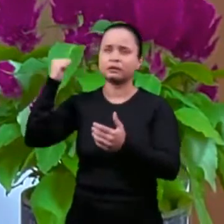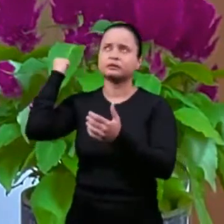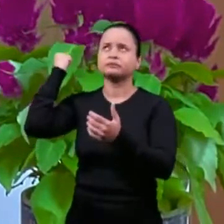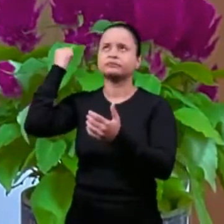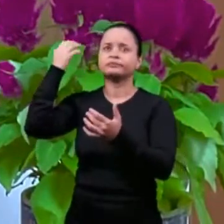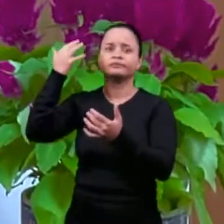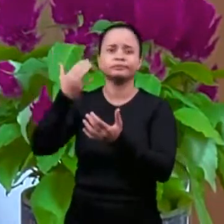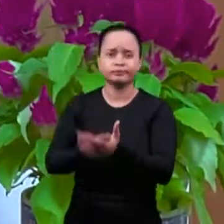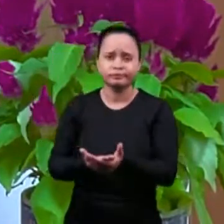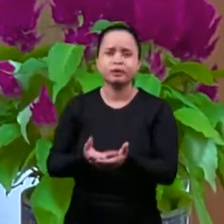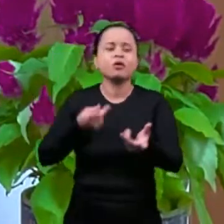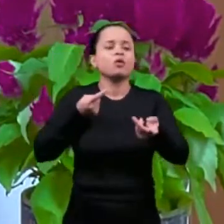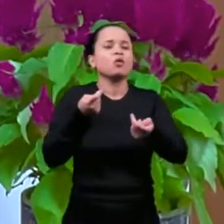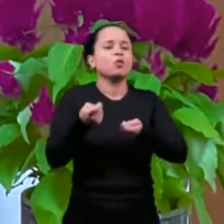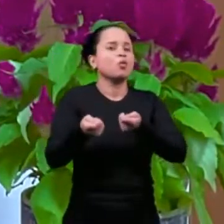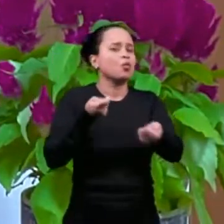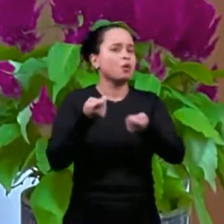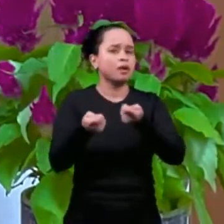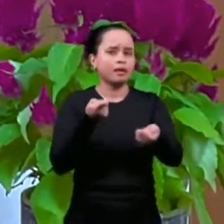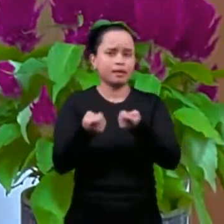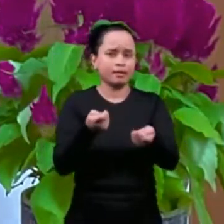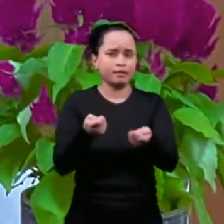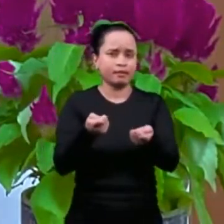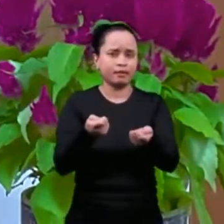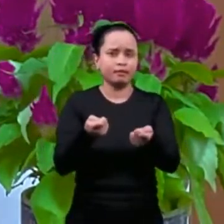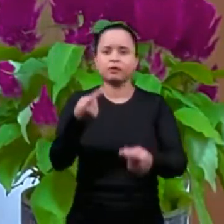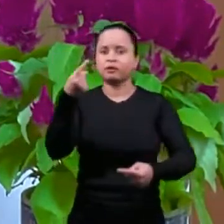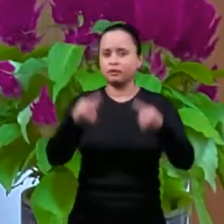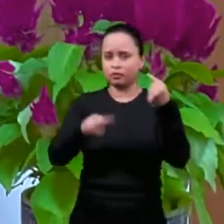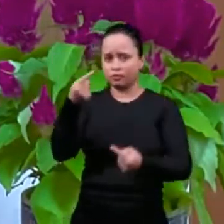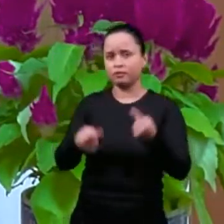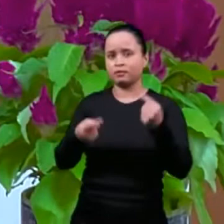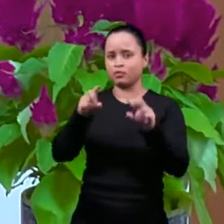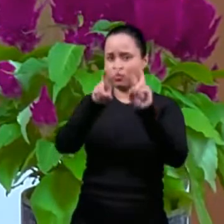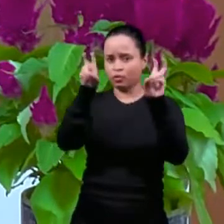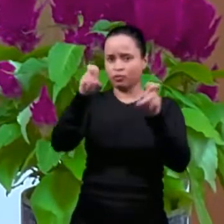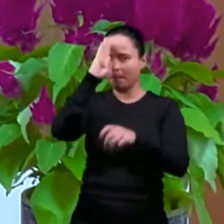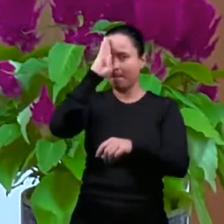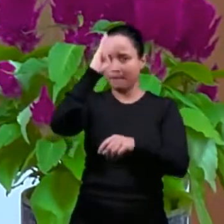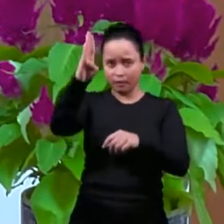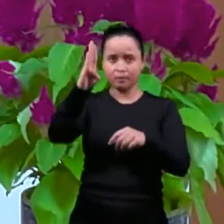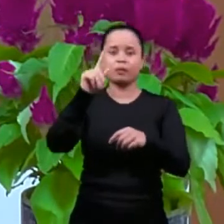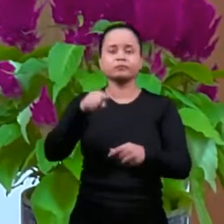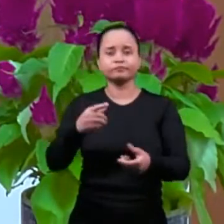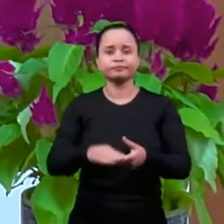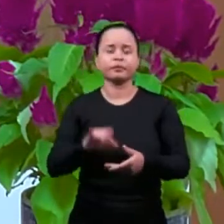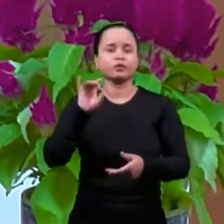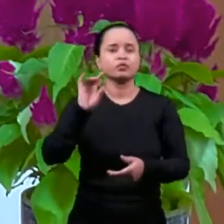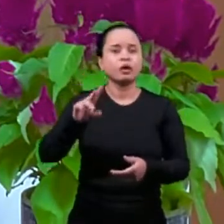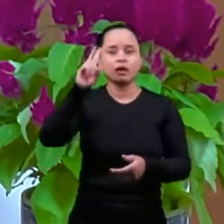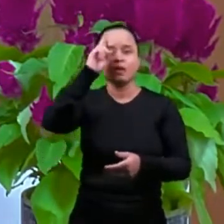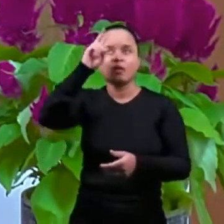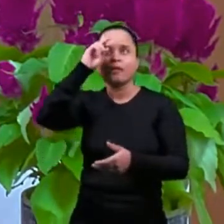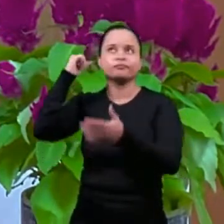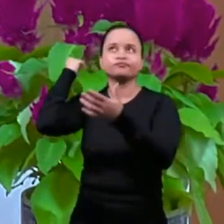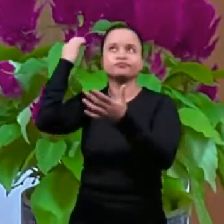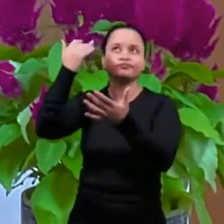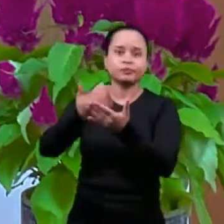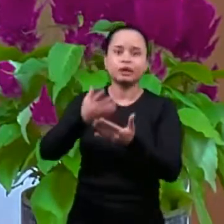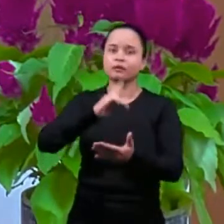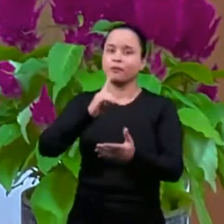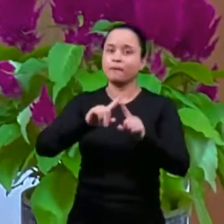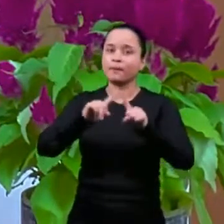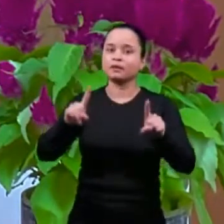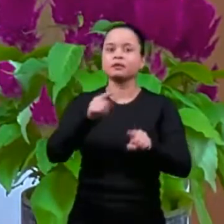dominava as discussões daquela época. Não somente os estoicos, mas também